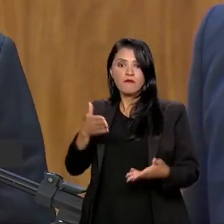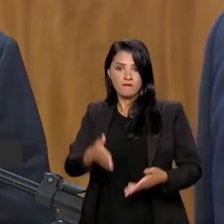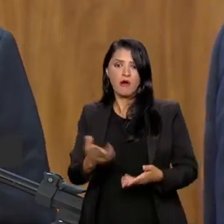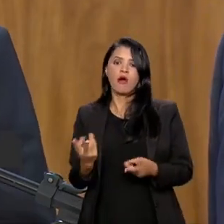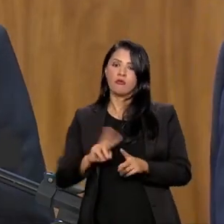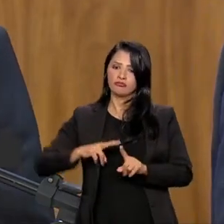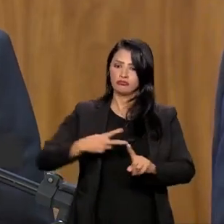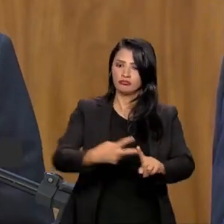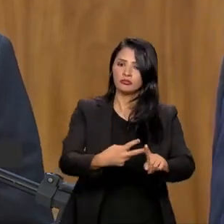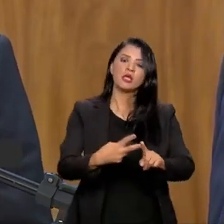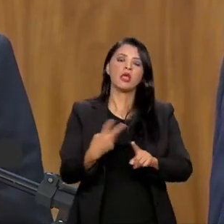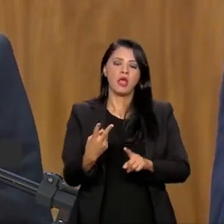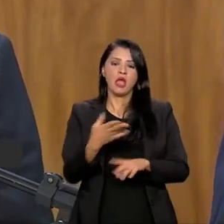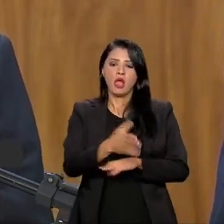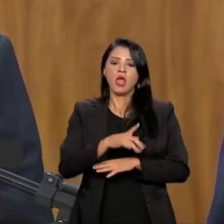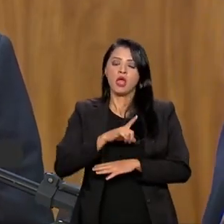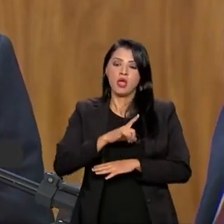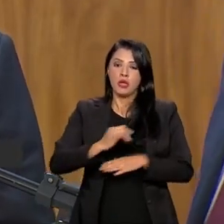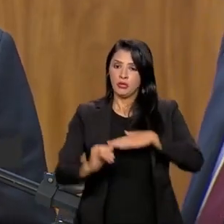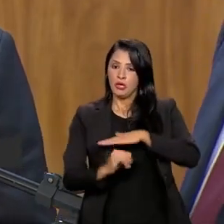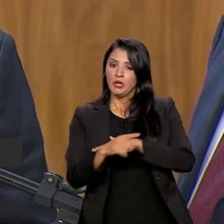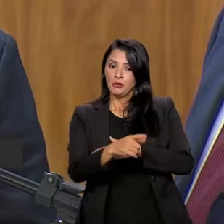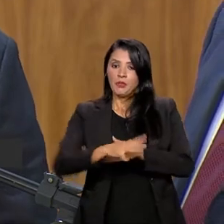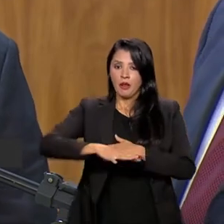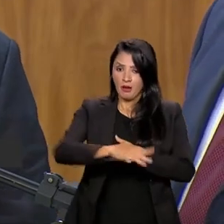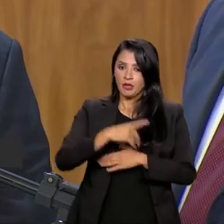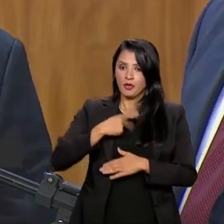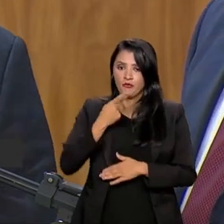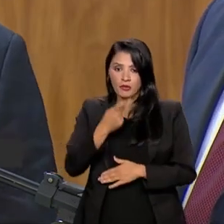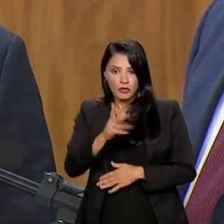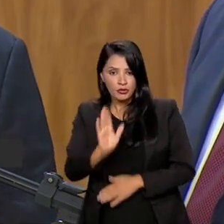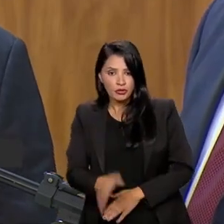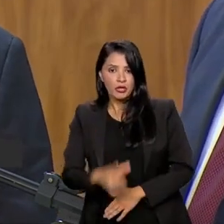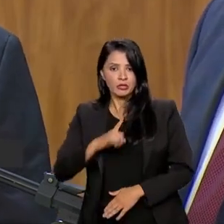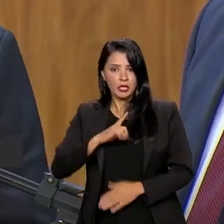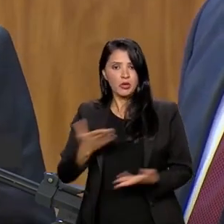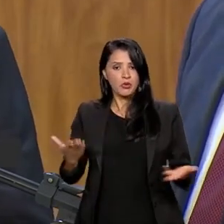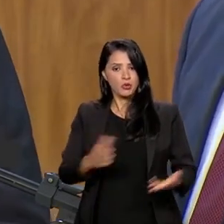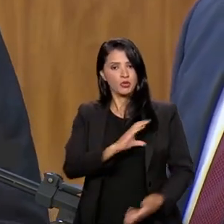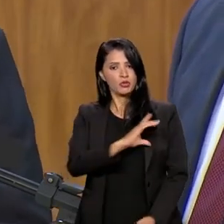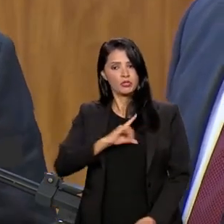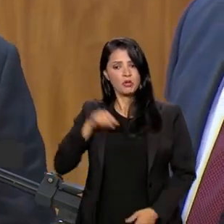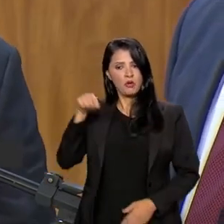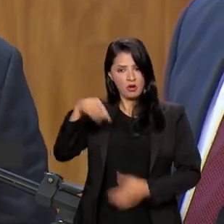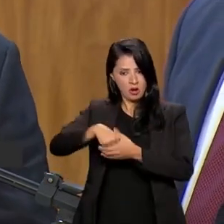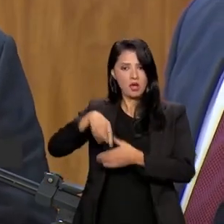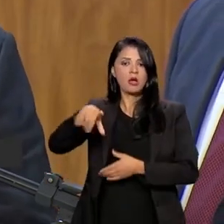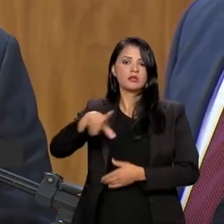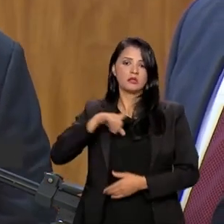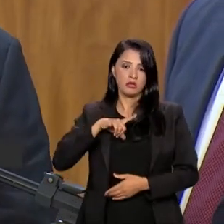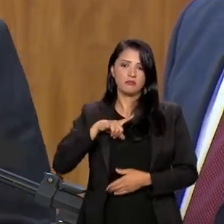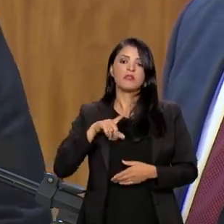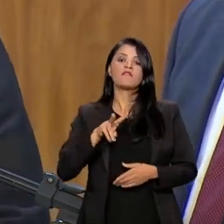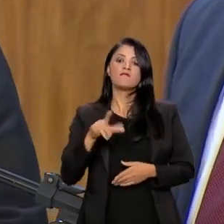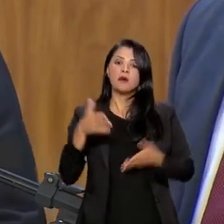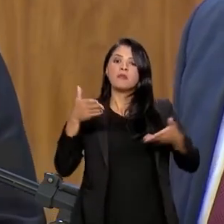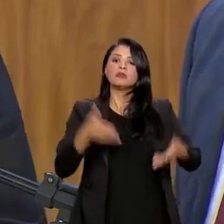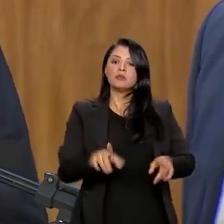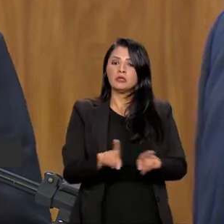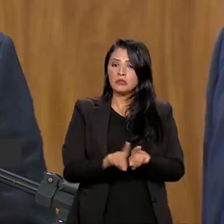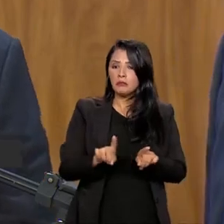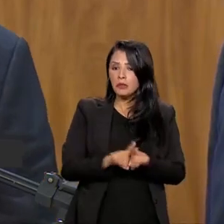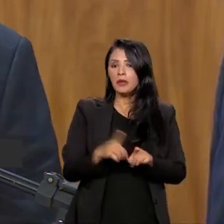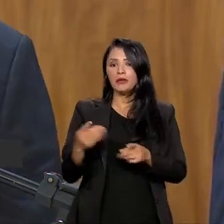duplamente, institucionalmente pelo setor que eu mencionei, que existe hoje, a coordenação que lá existe, e vai participar com a cessão